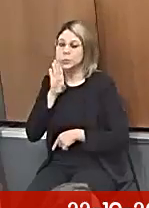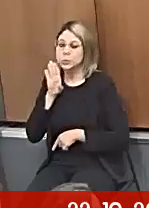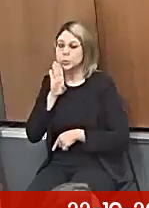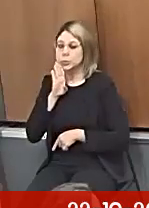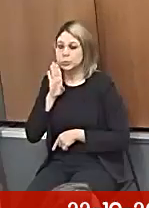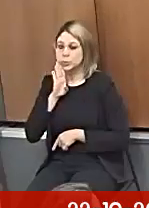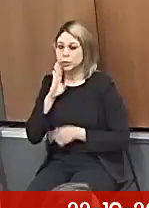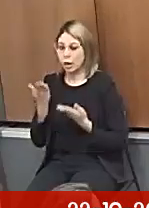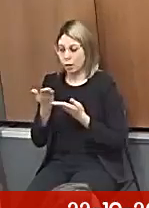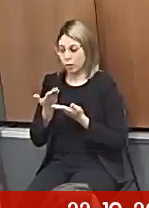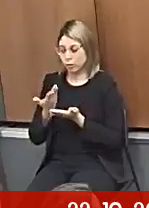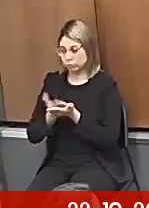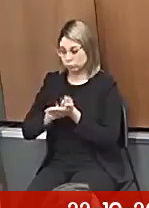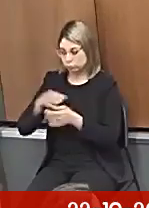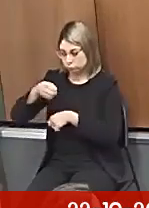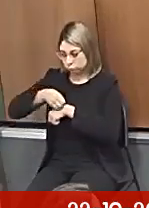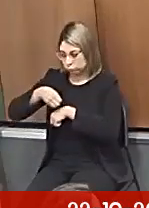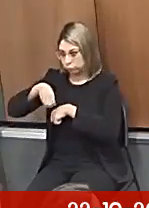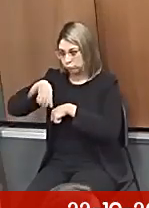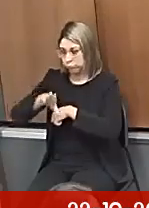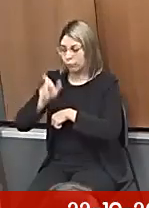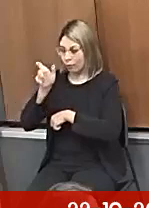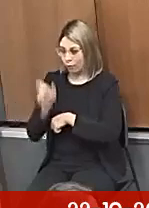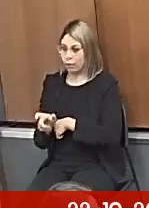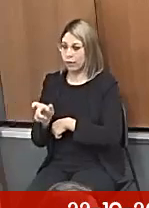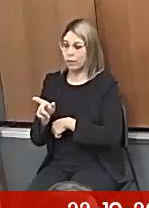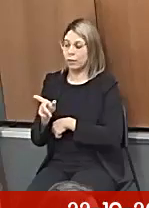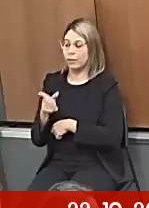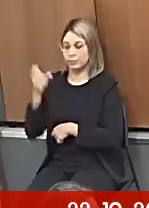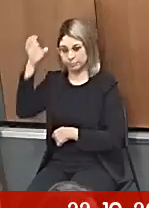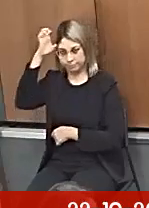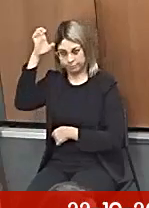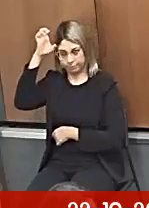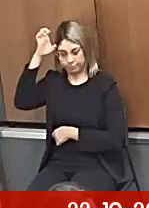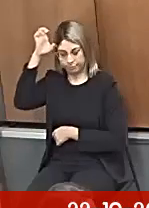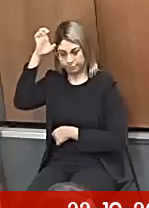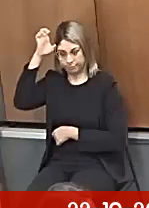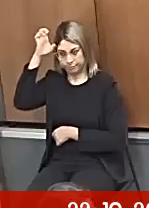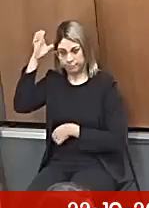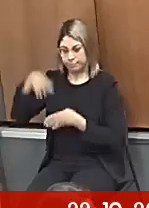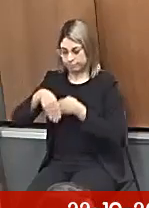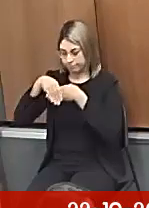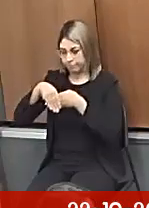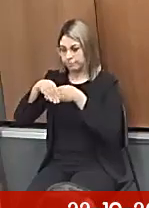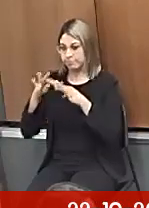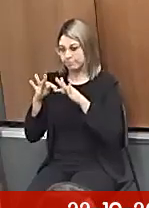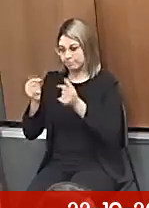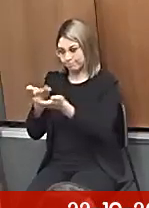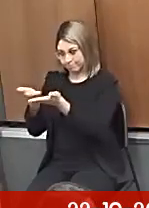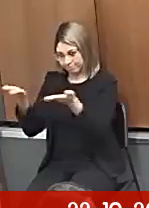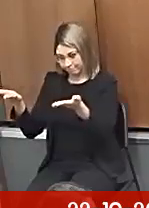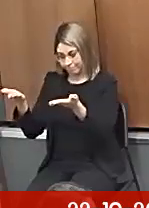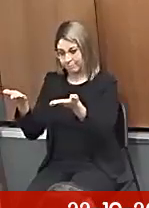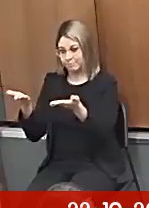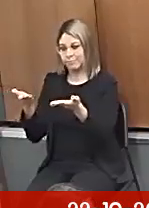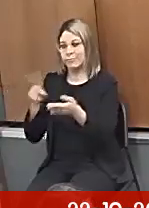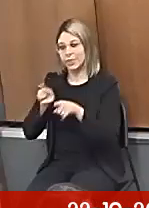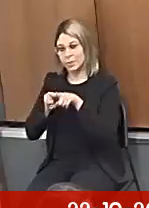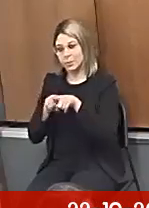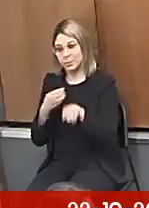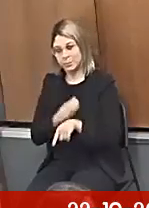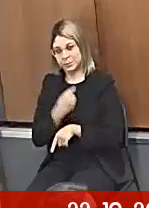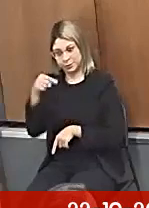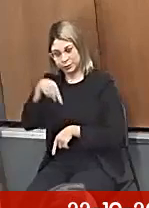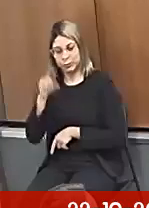Quem está agora fazendo a interlocução é a Esther. Cumprimentar a todos os telespectadores, os presentes,